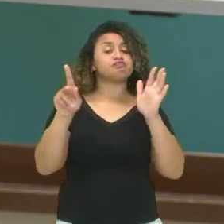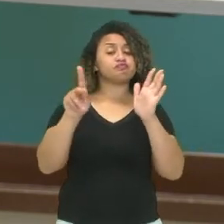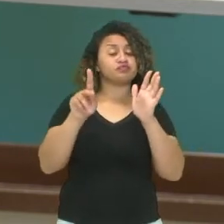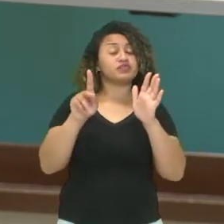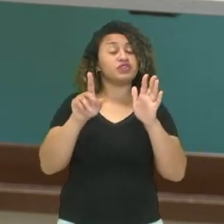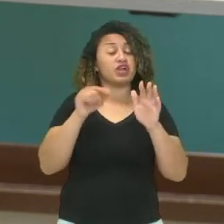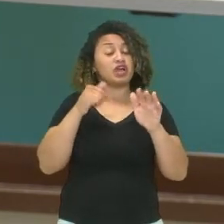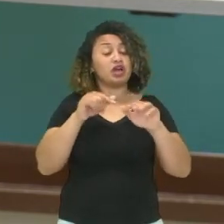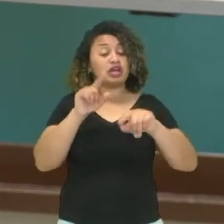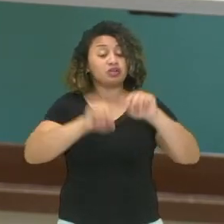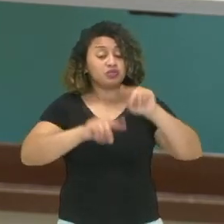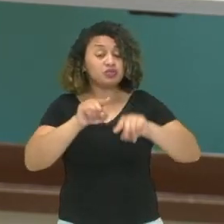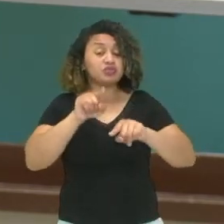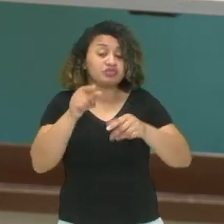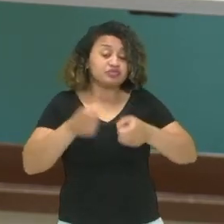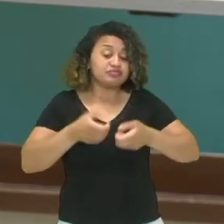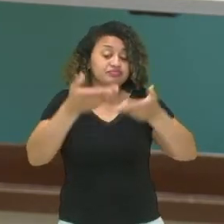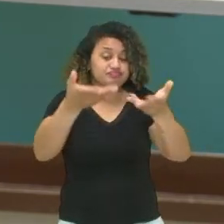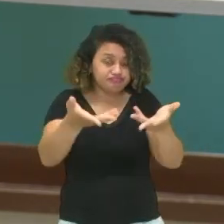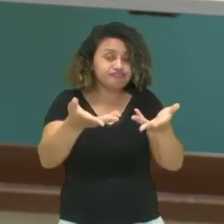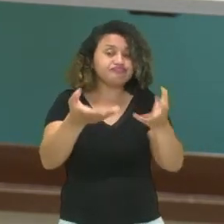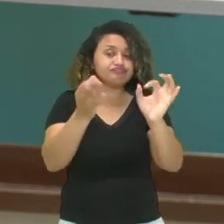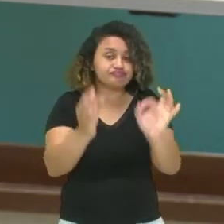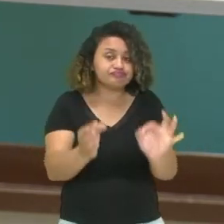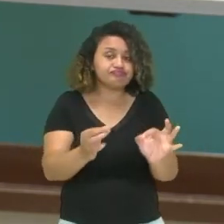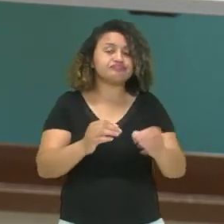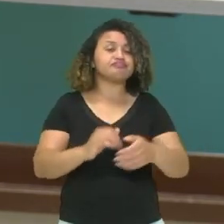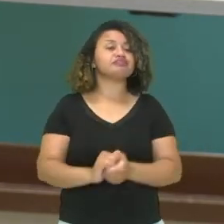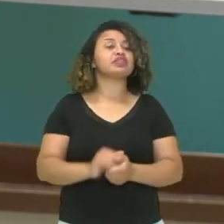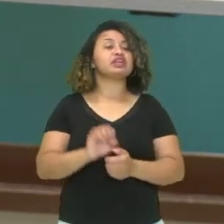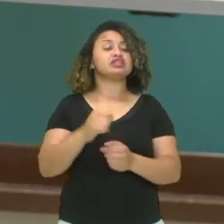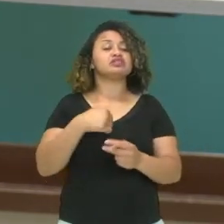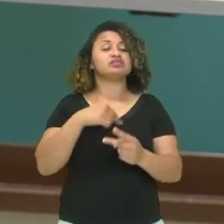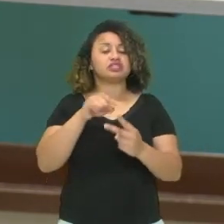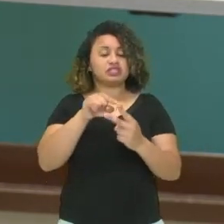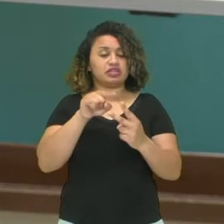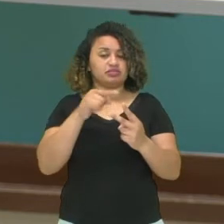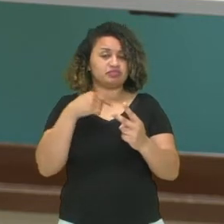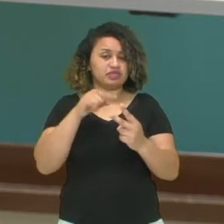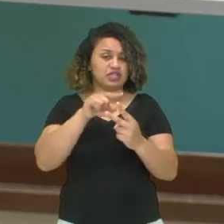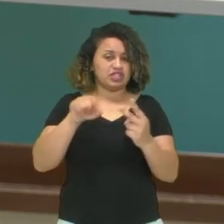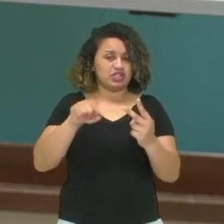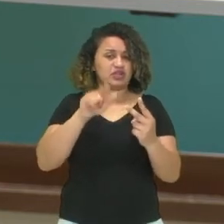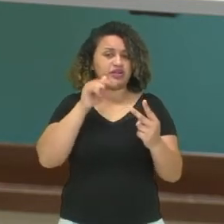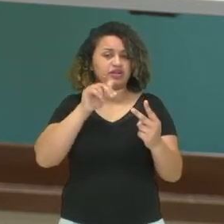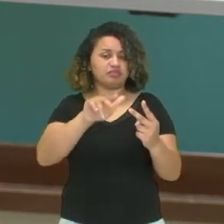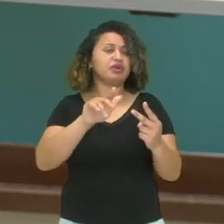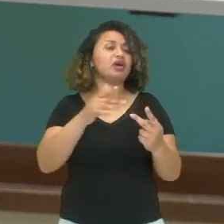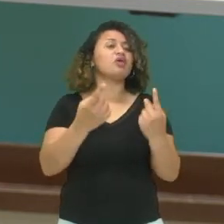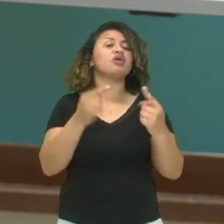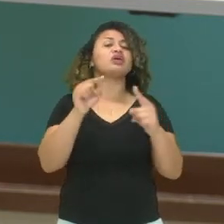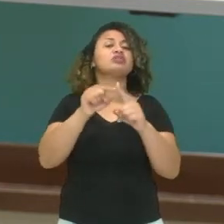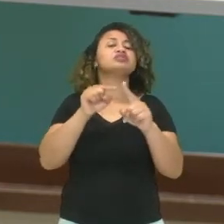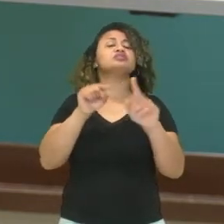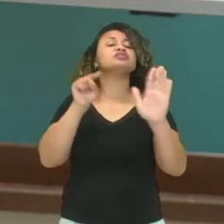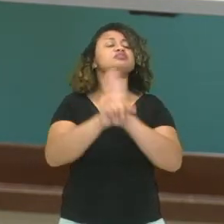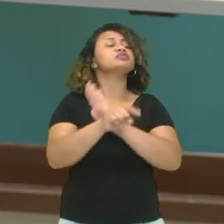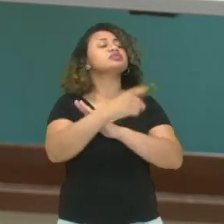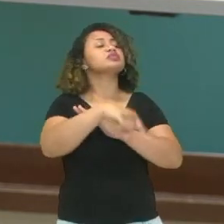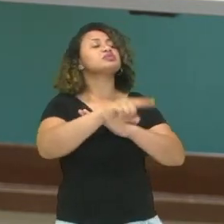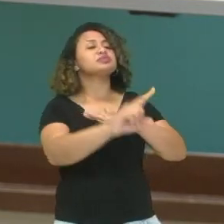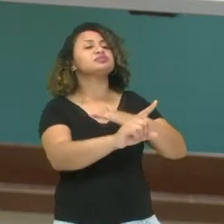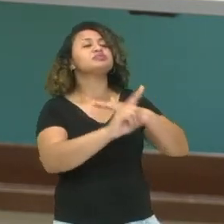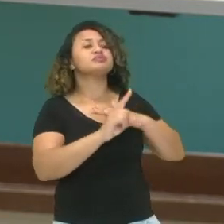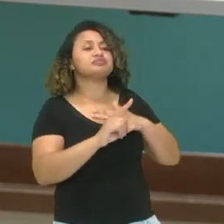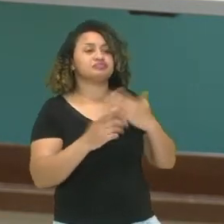está ofertando. Se vocês estivessem no lugar das duas irmãs, que tipo de pergunta fariam para os seus clientes? Agora, se vocês